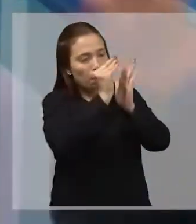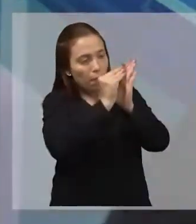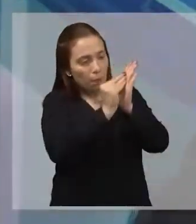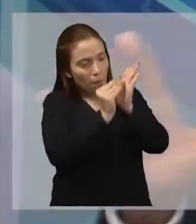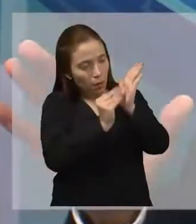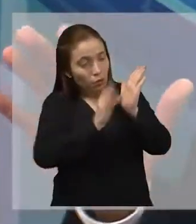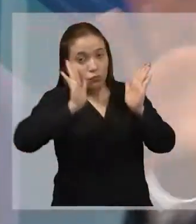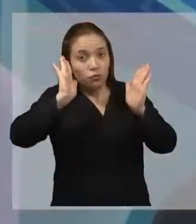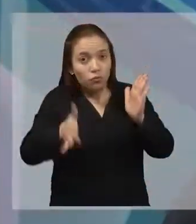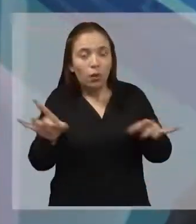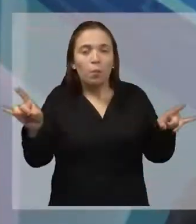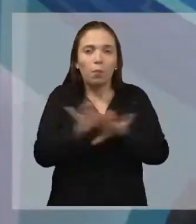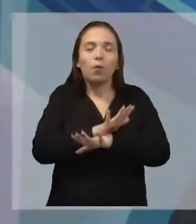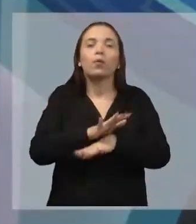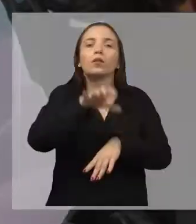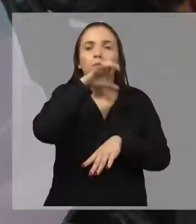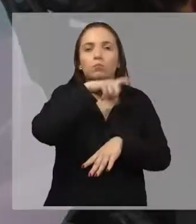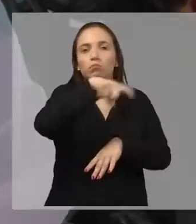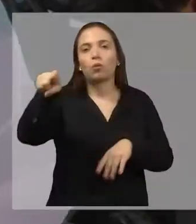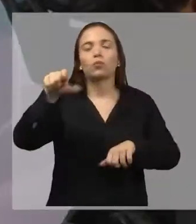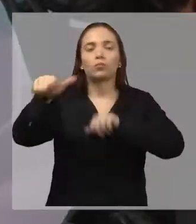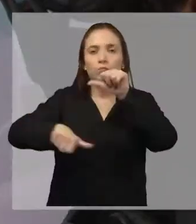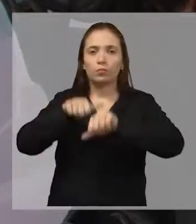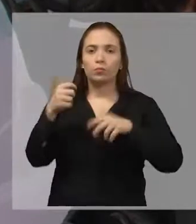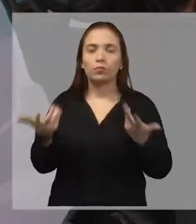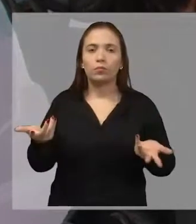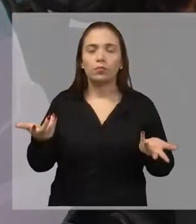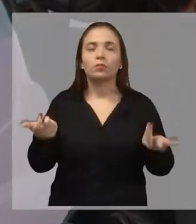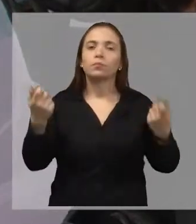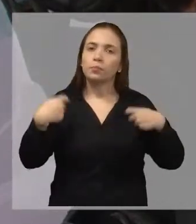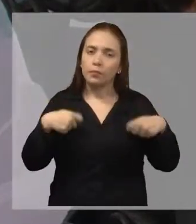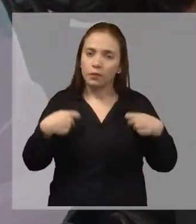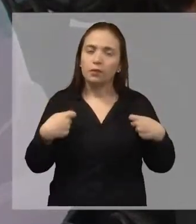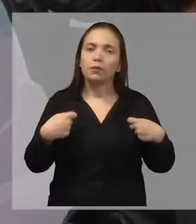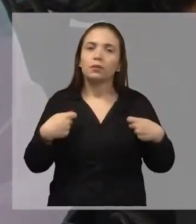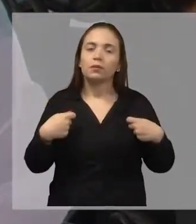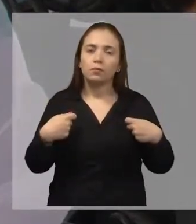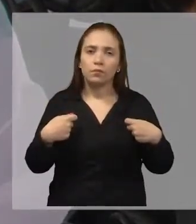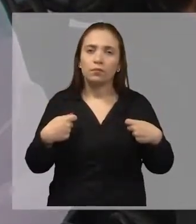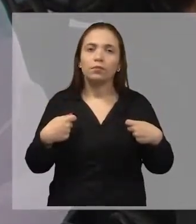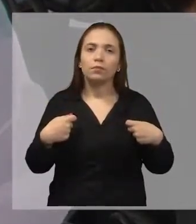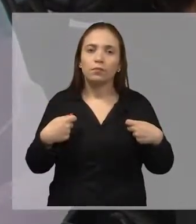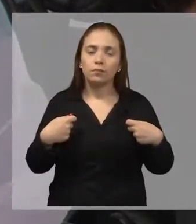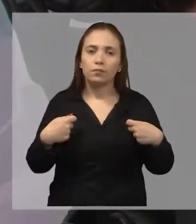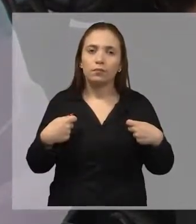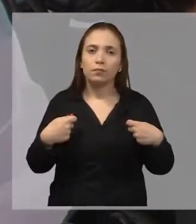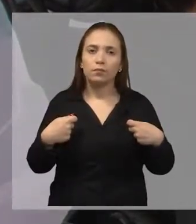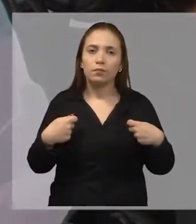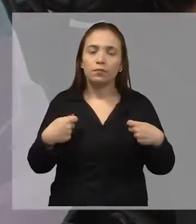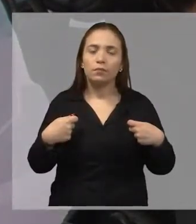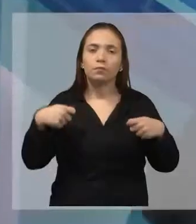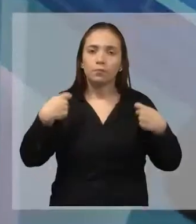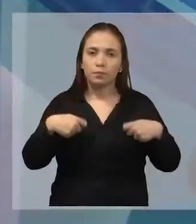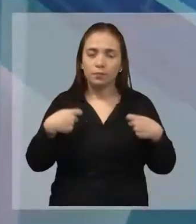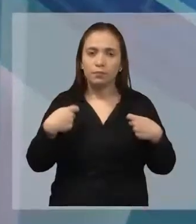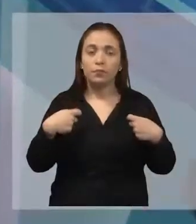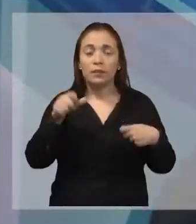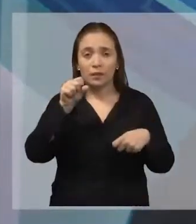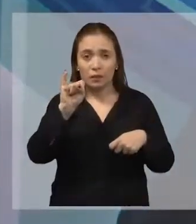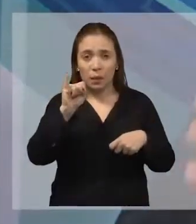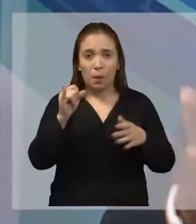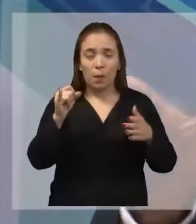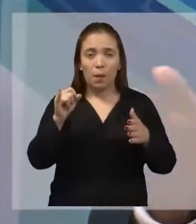fazer a má política, porque até ontem estava acusando de não fazer a má política. Se bem que Me parece que foi um movimento de jogador de xadrez no tabuleiro da